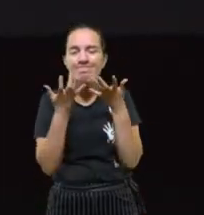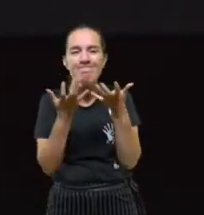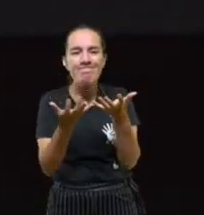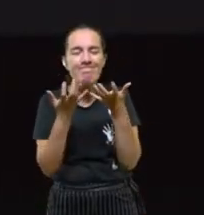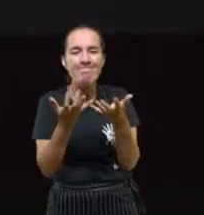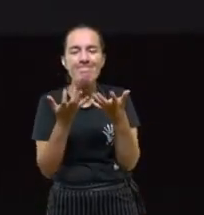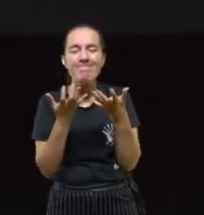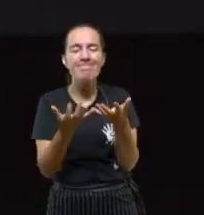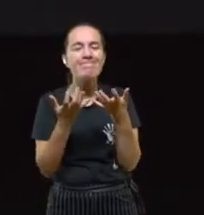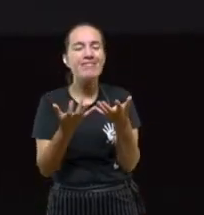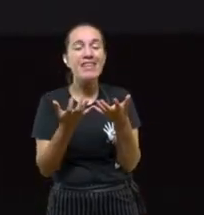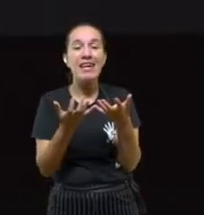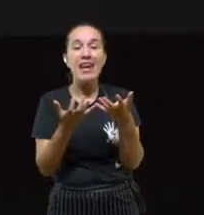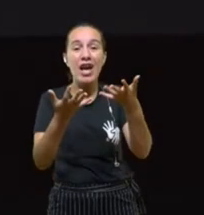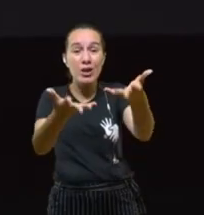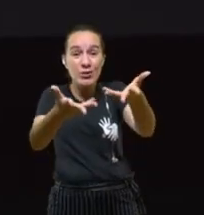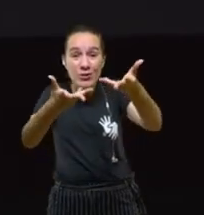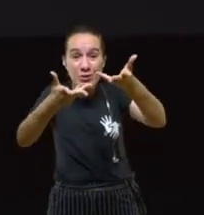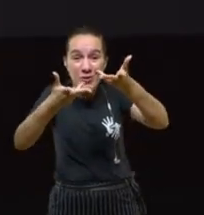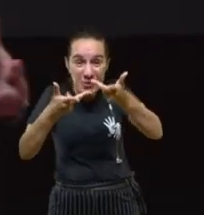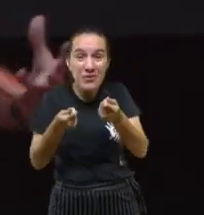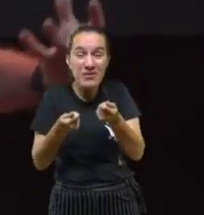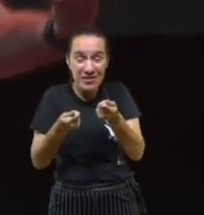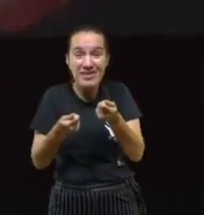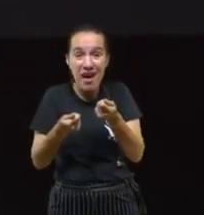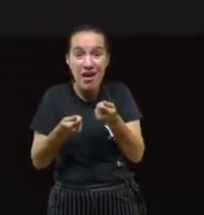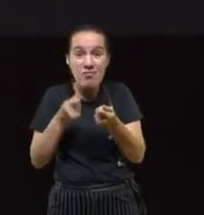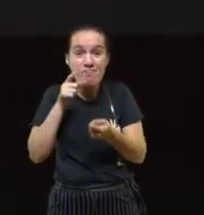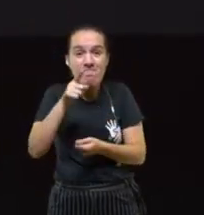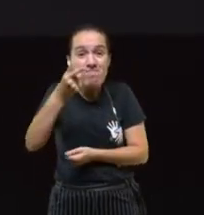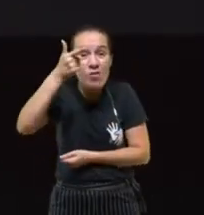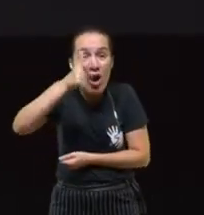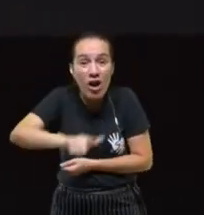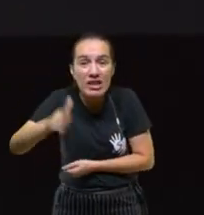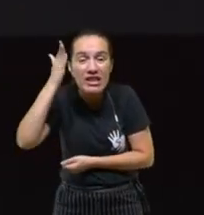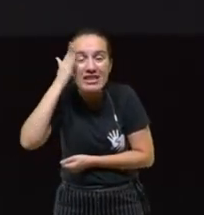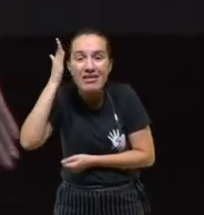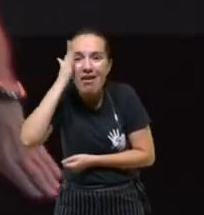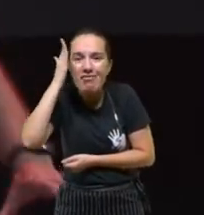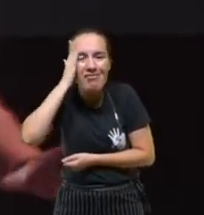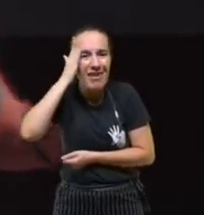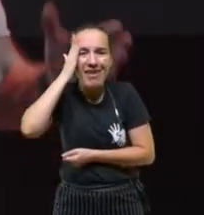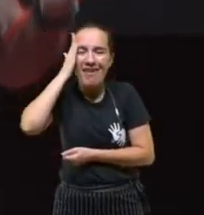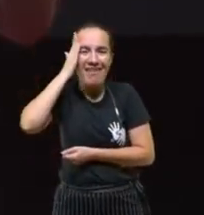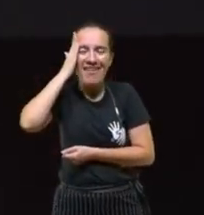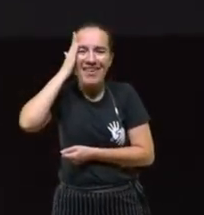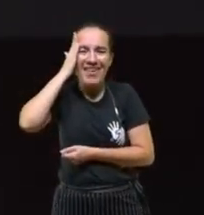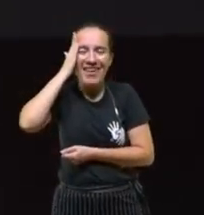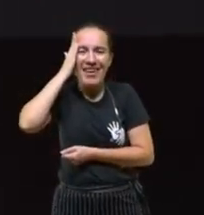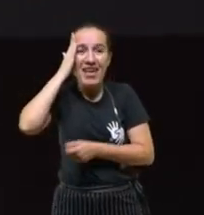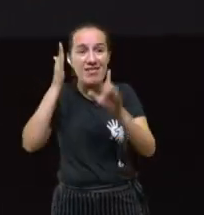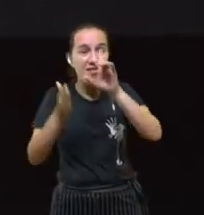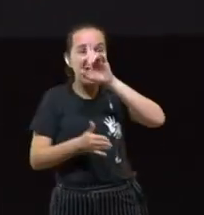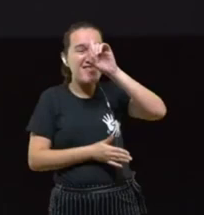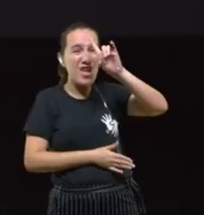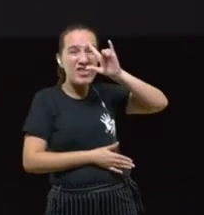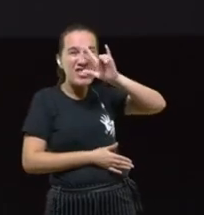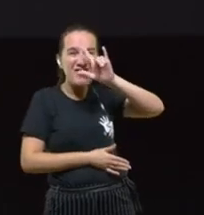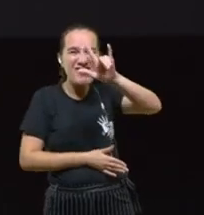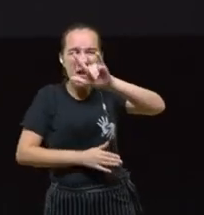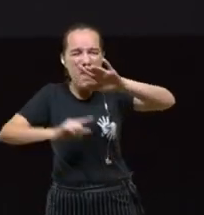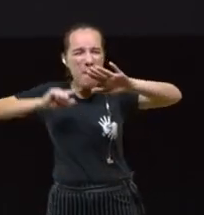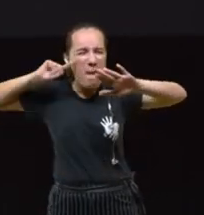Ele quer te convidar, Ele quer que você entende quão profundo é o amor dEle,